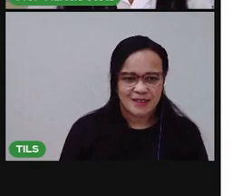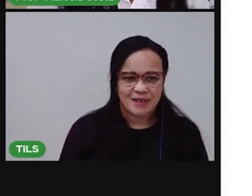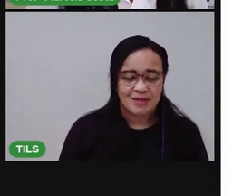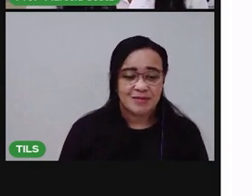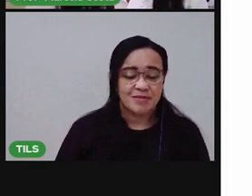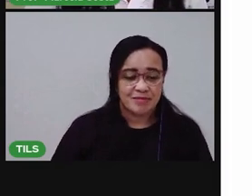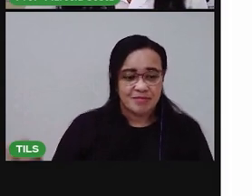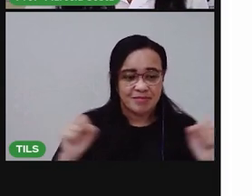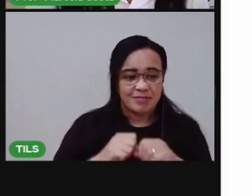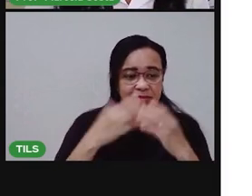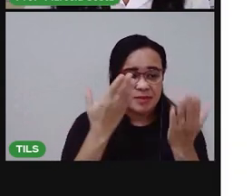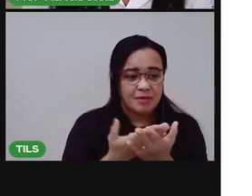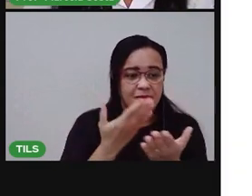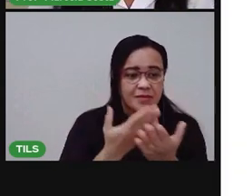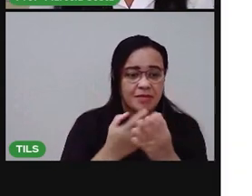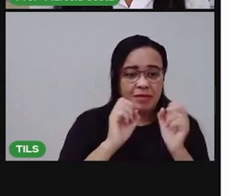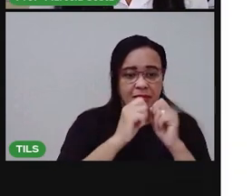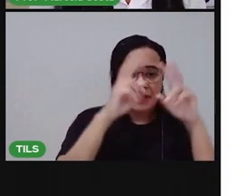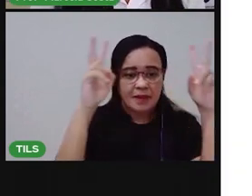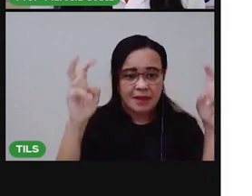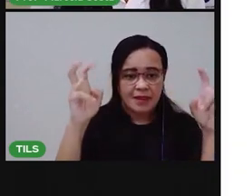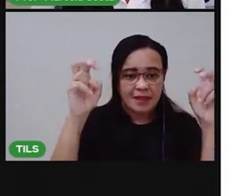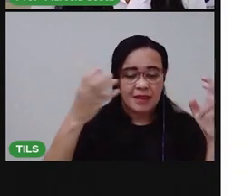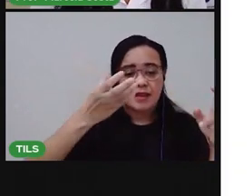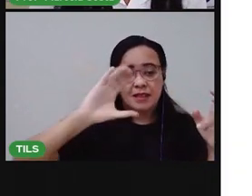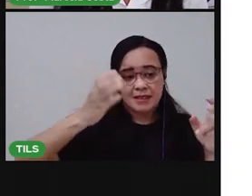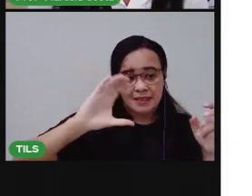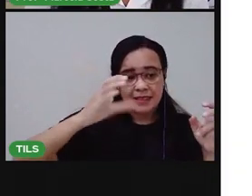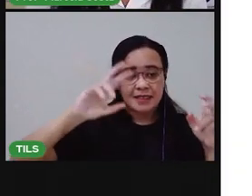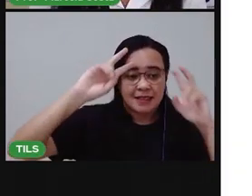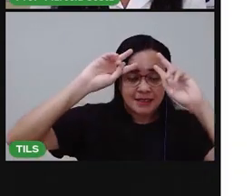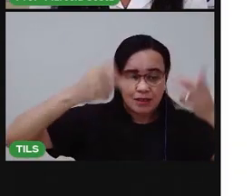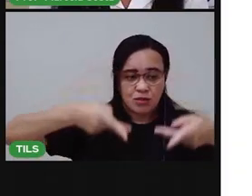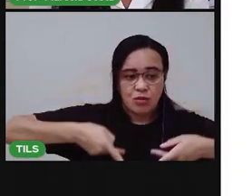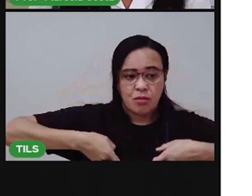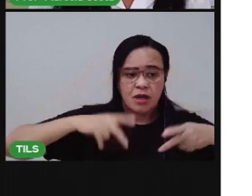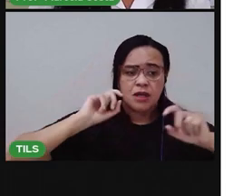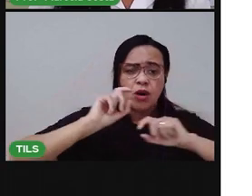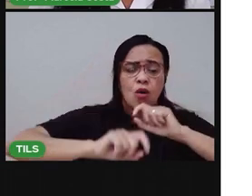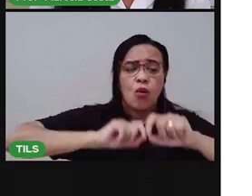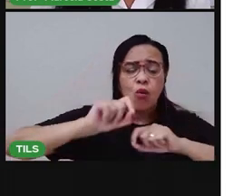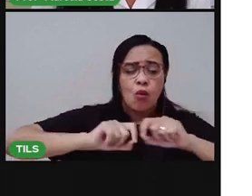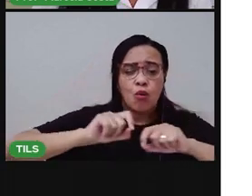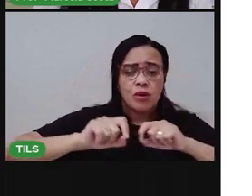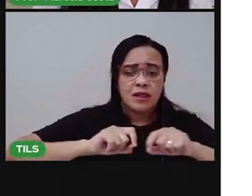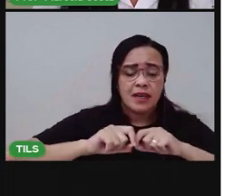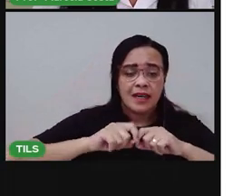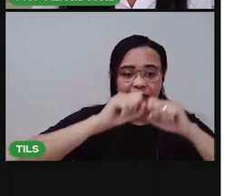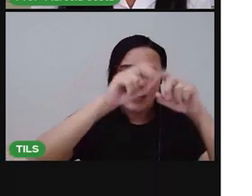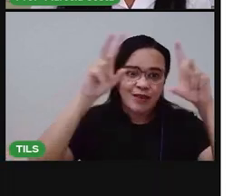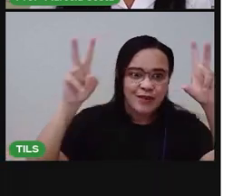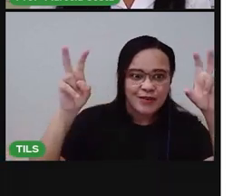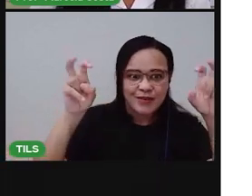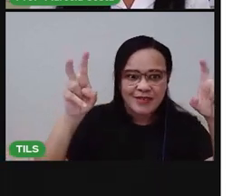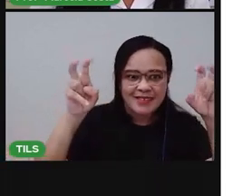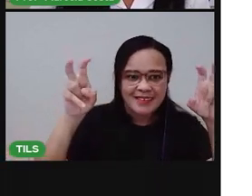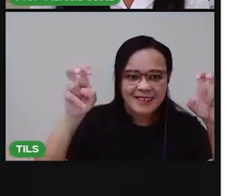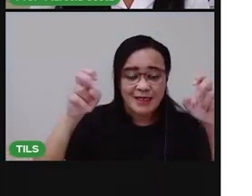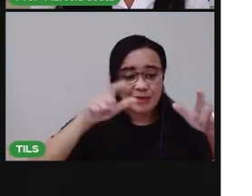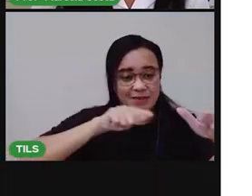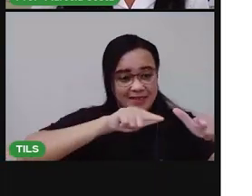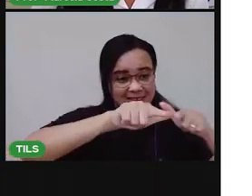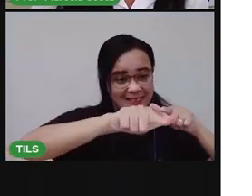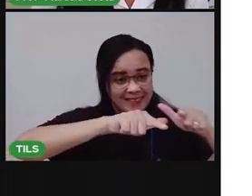Então, na aula de hoje, de Ciências Humanas, vamos abordar o tema trabalho e lazer.